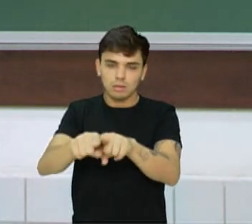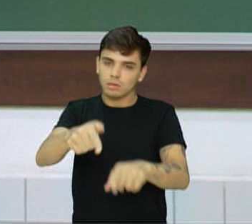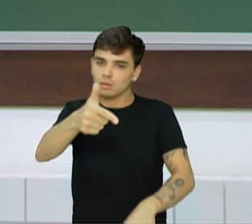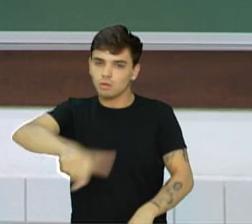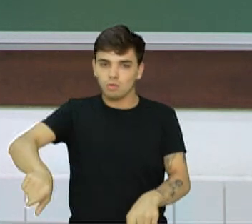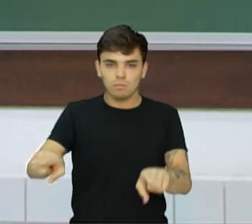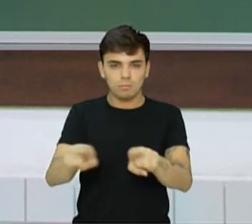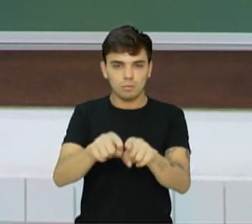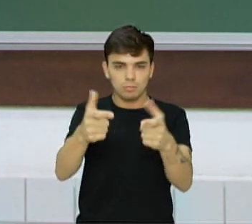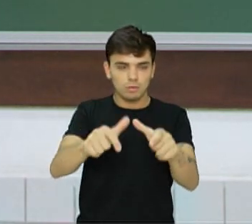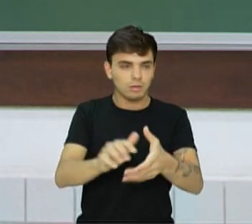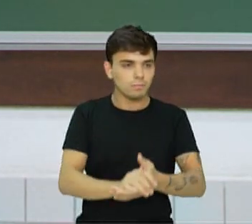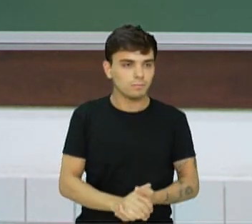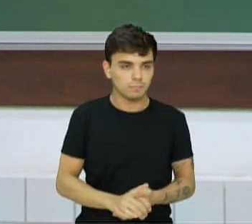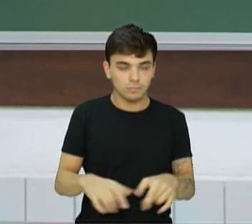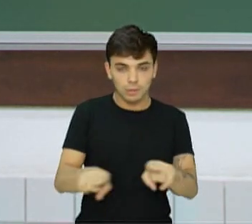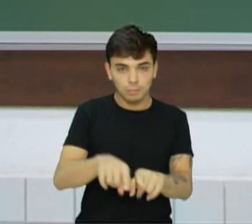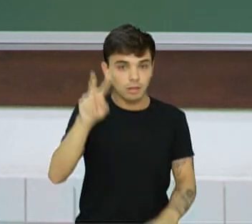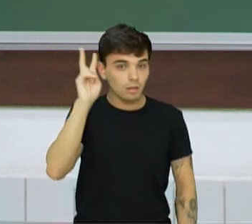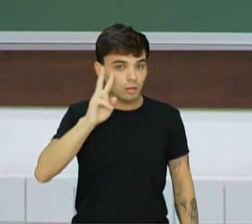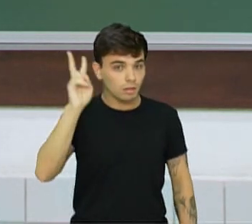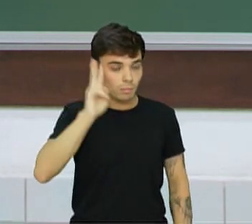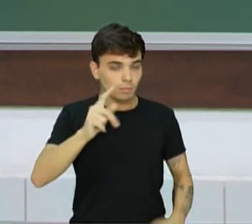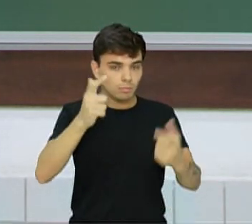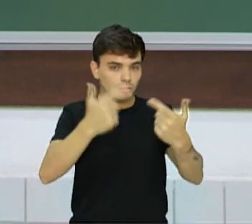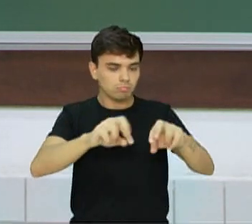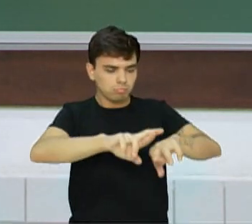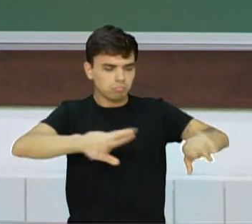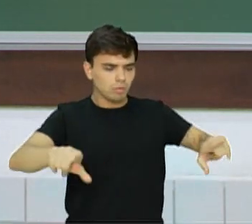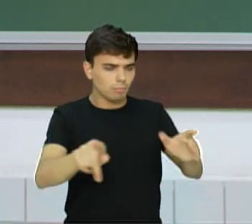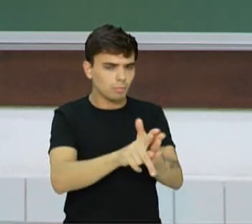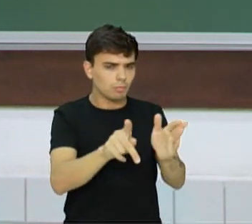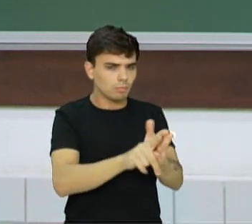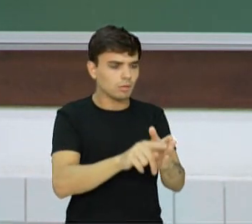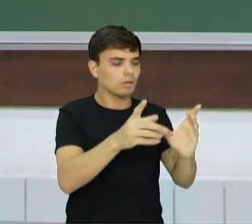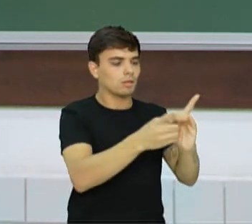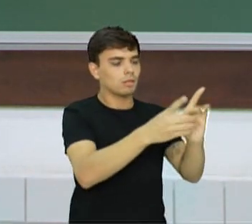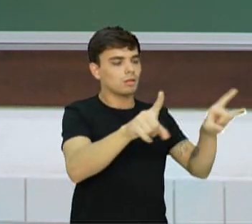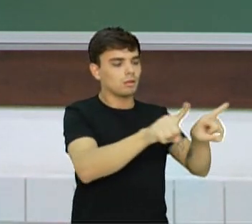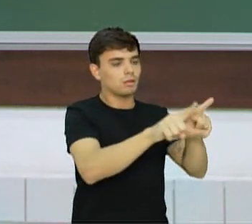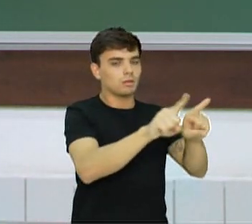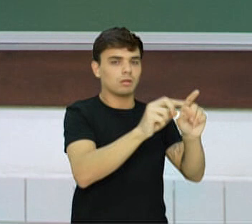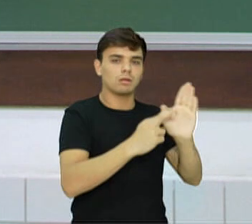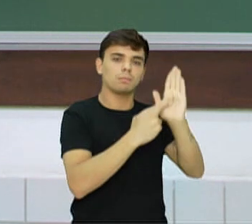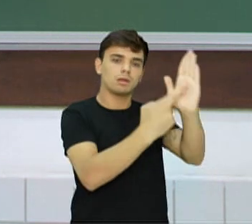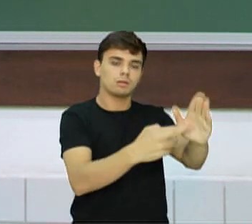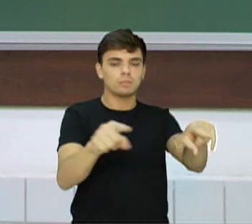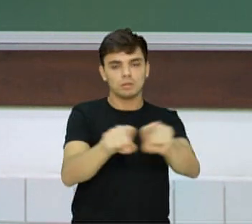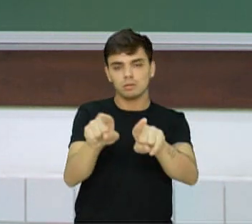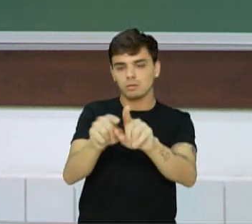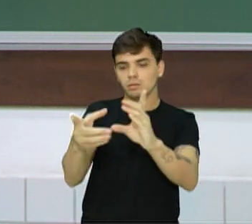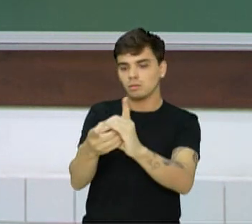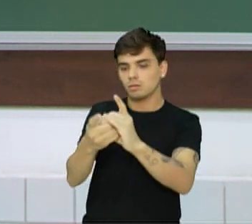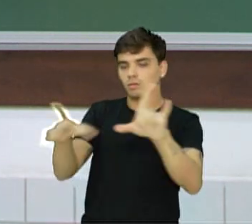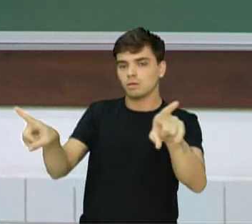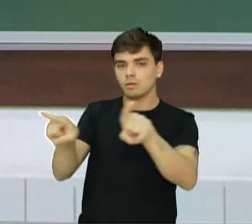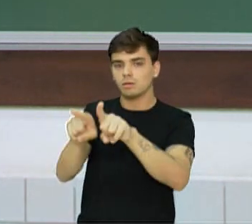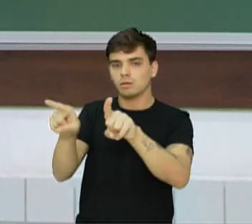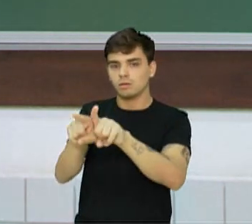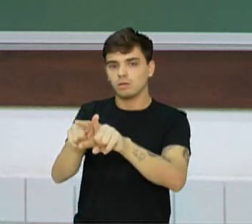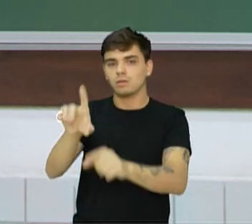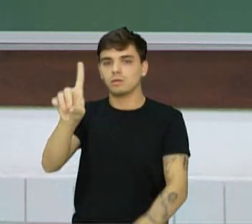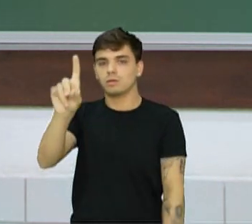desse espaço. Relembramos também diferenças entre democracia representativa e